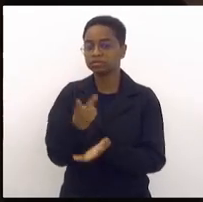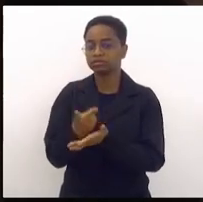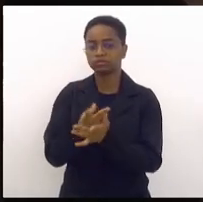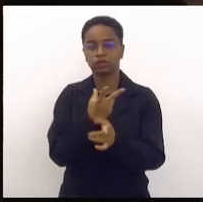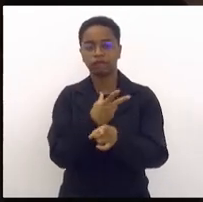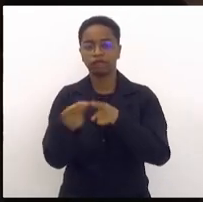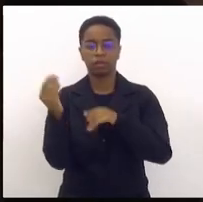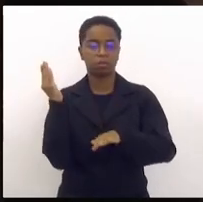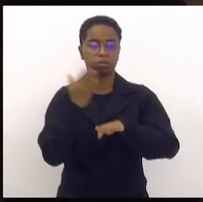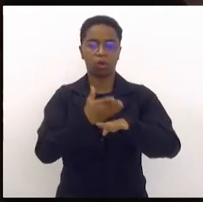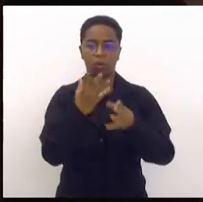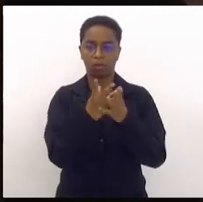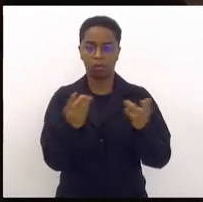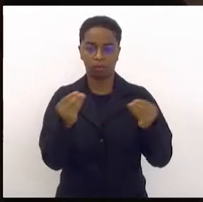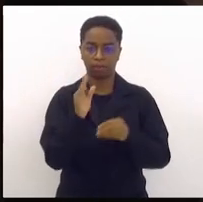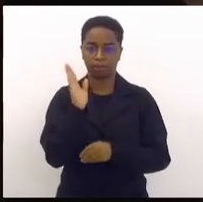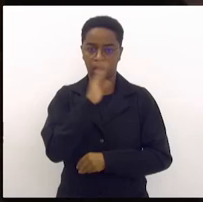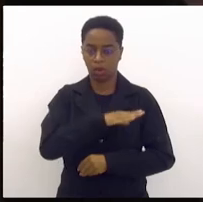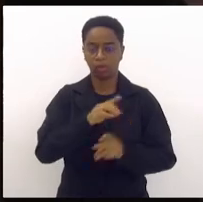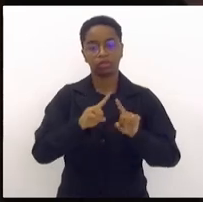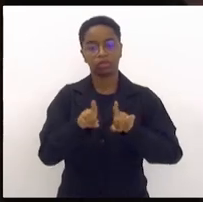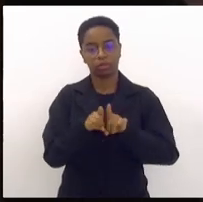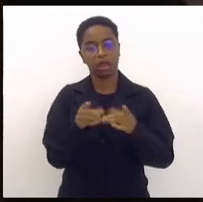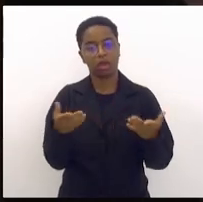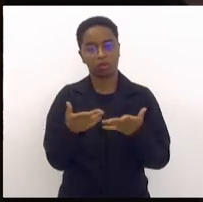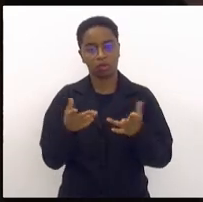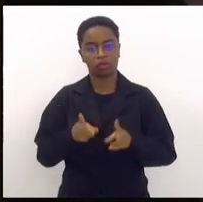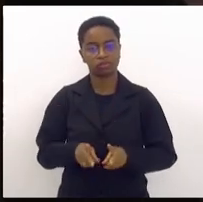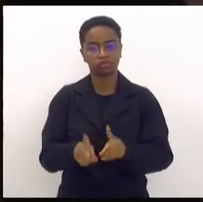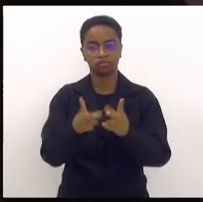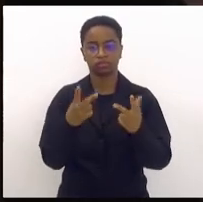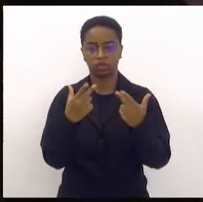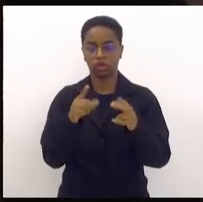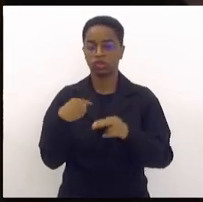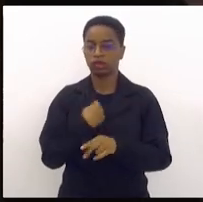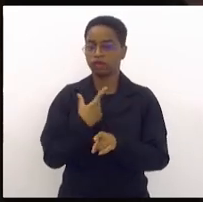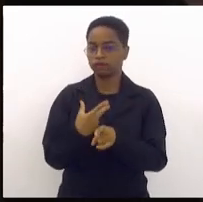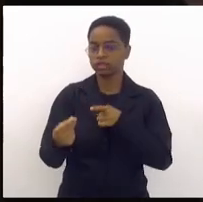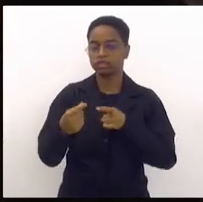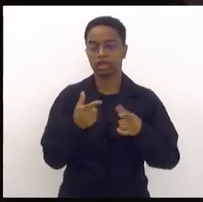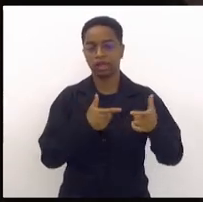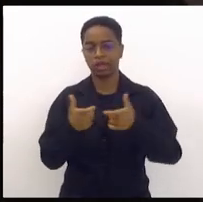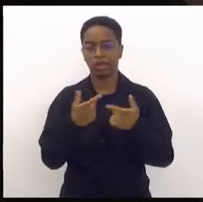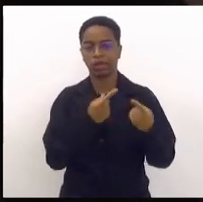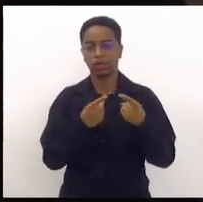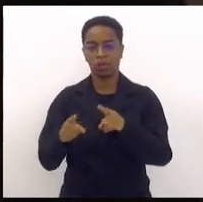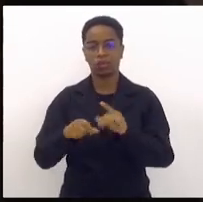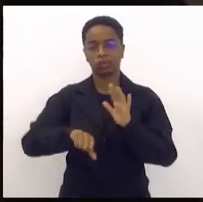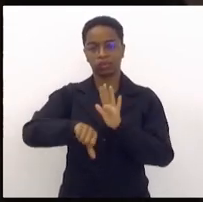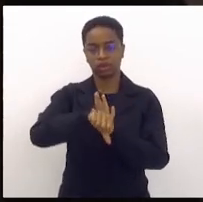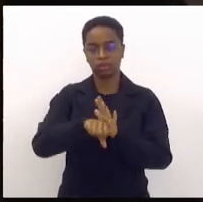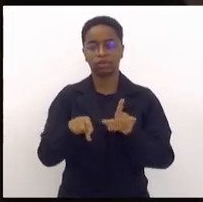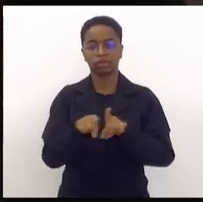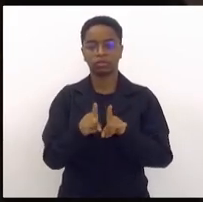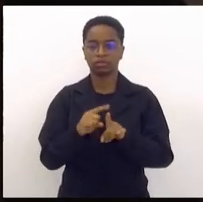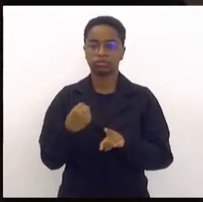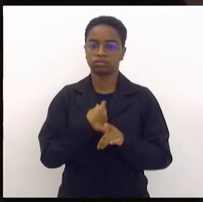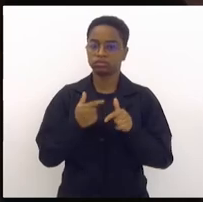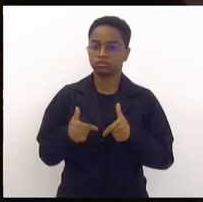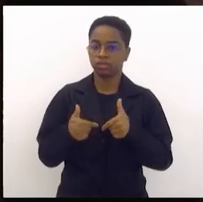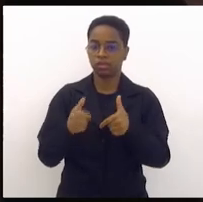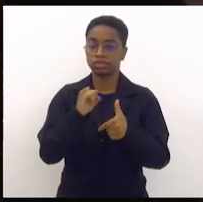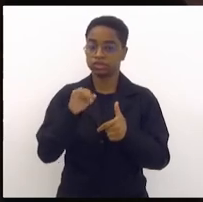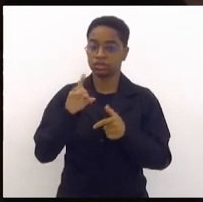o mal, e não será diferente dessa vez. O Rio de Janeiro vai vencer a guerra contra o crime organizado e faremos, se